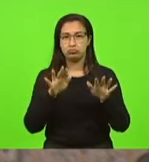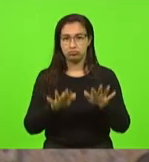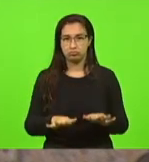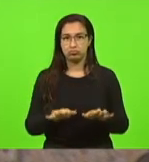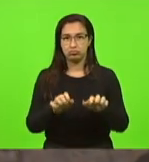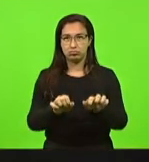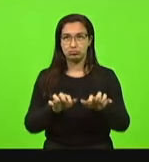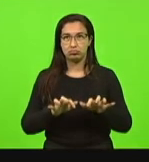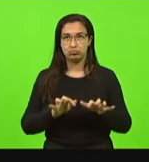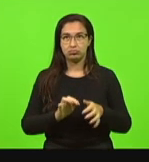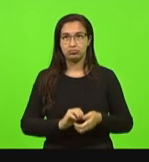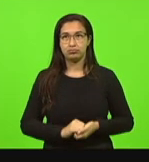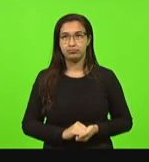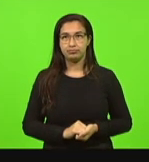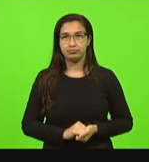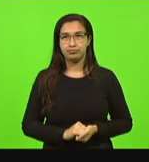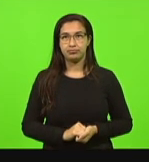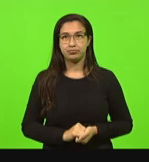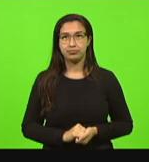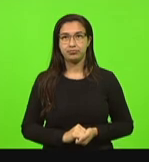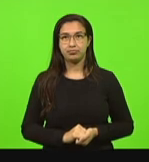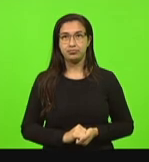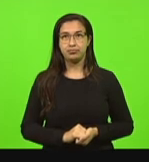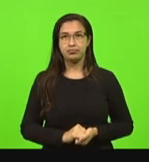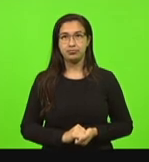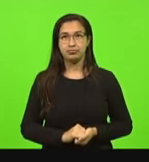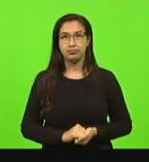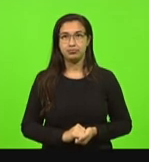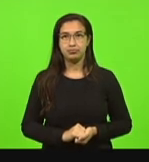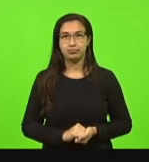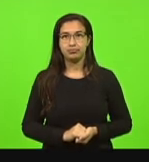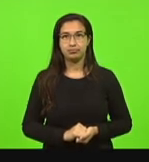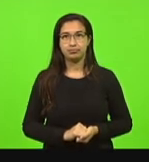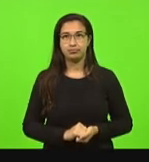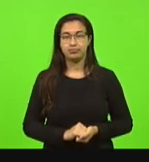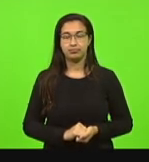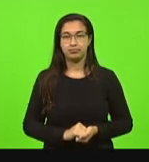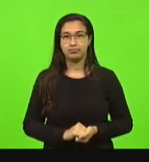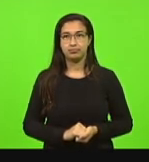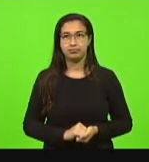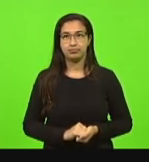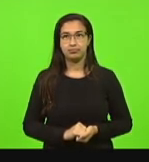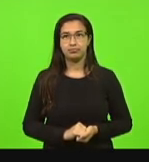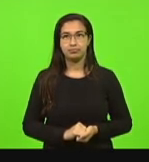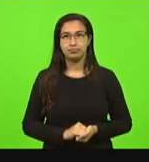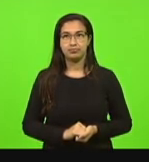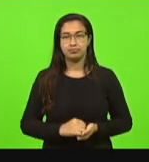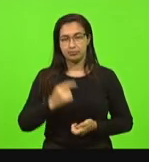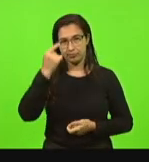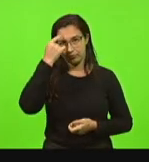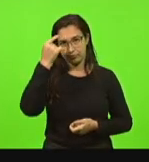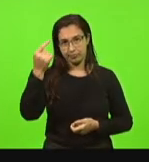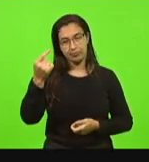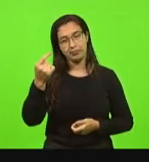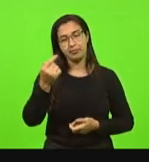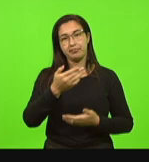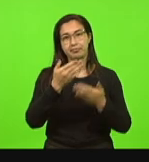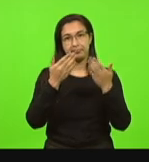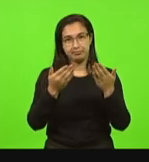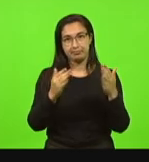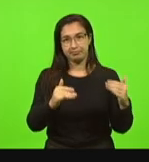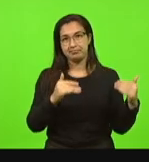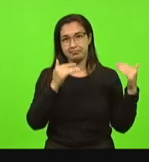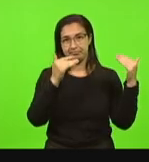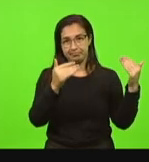então. Pela ordem, senhor presidente. Pela ordem, deputado Marcos Vieira. Senhor presidente, só para lembrar a vossa excelência, de que